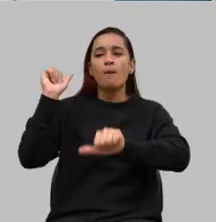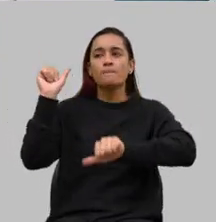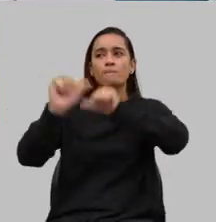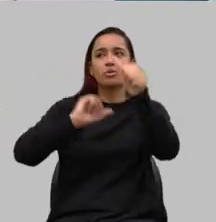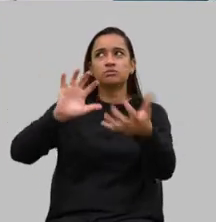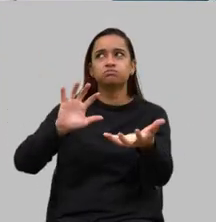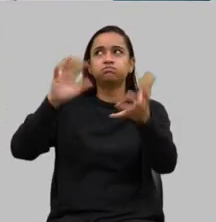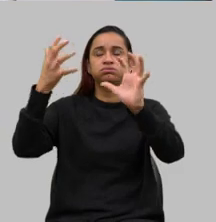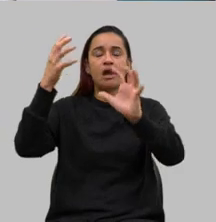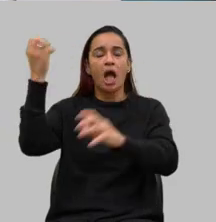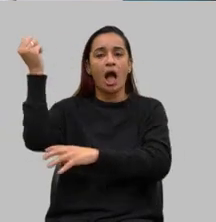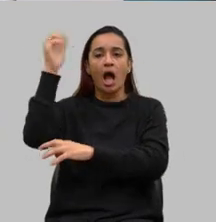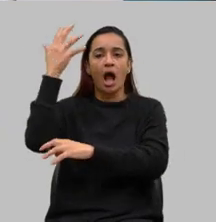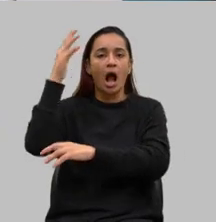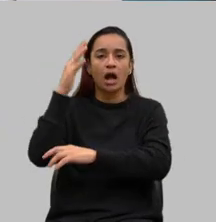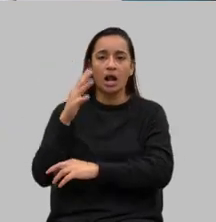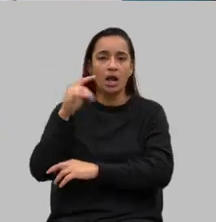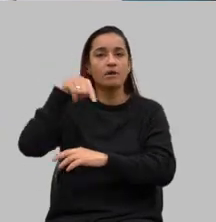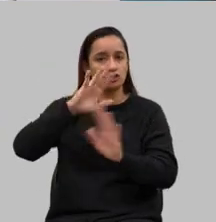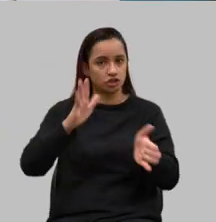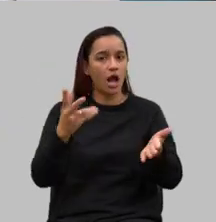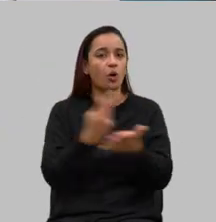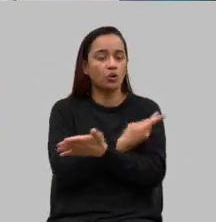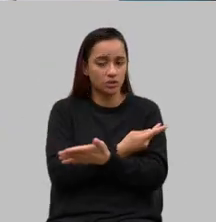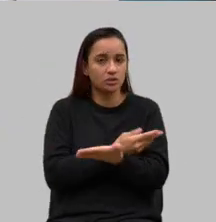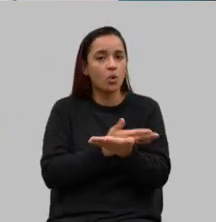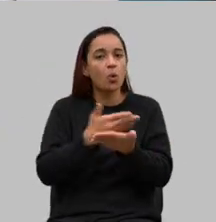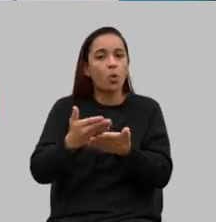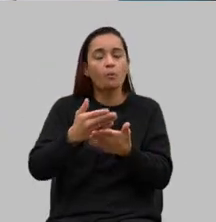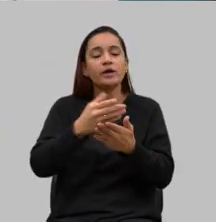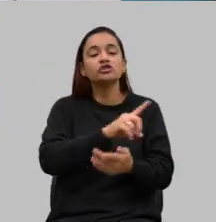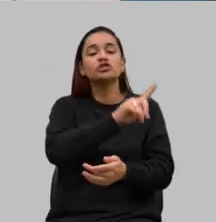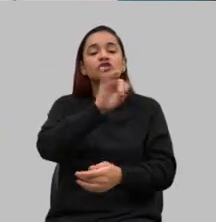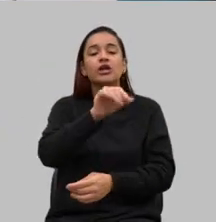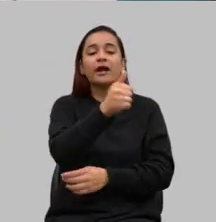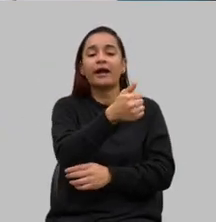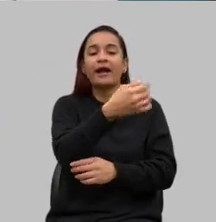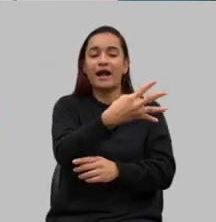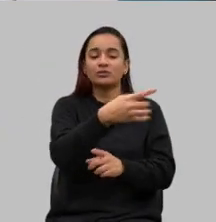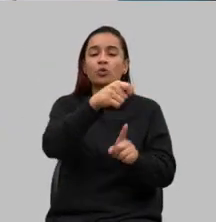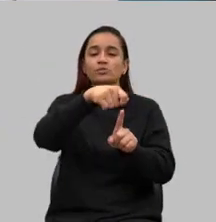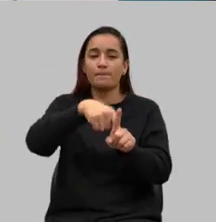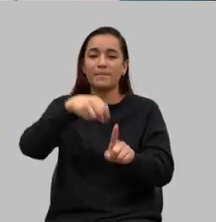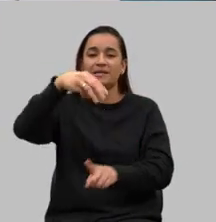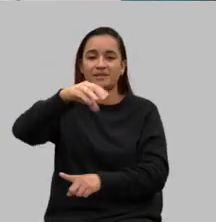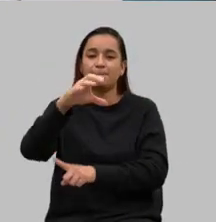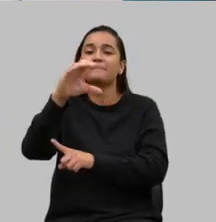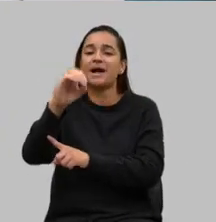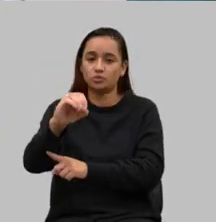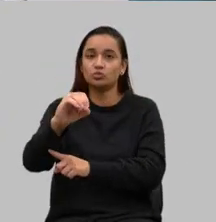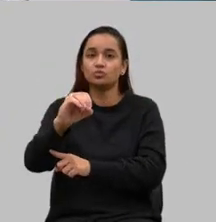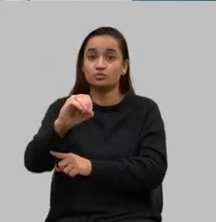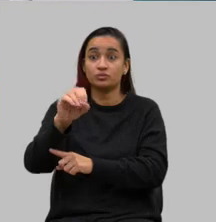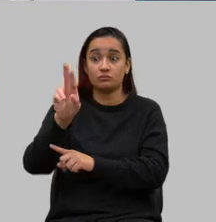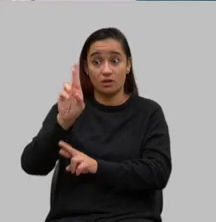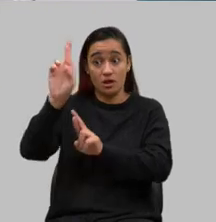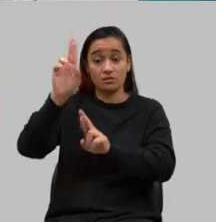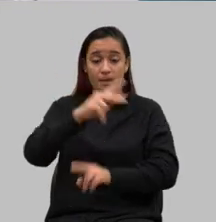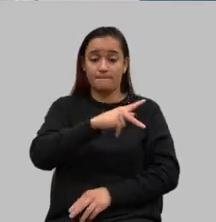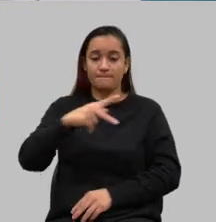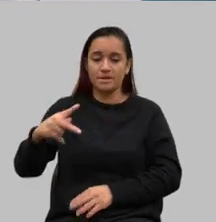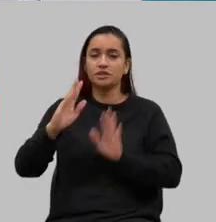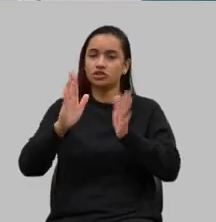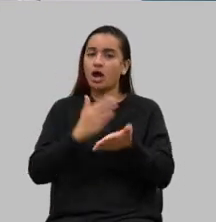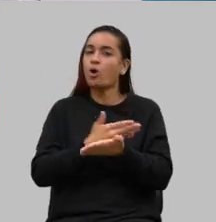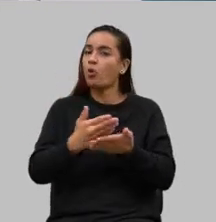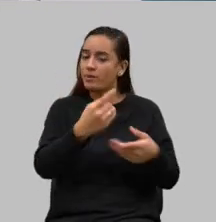acontecendo no nosso estado Né desde o dia 14 de Março né sobre a liderança do nosso Presidente a gente vem debatendo amanhã